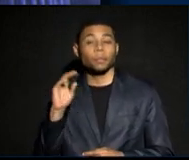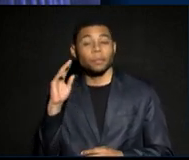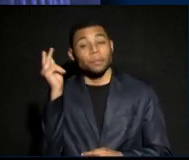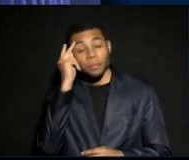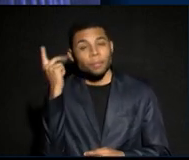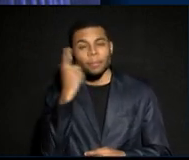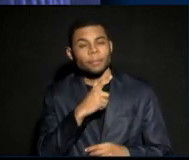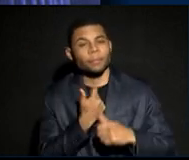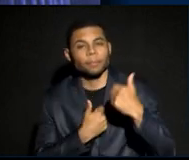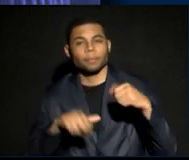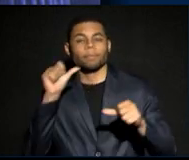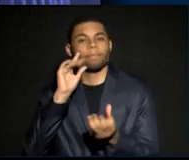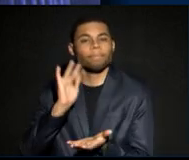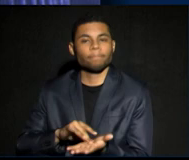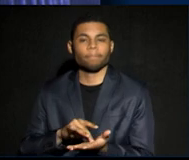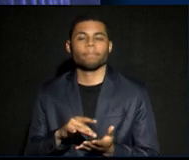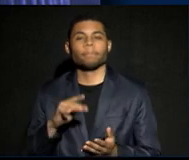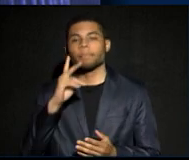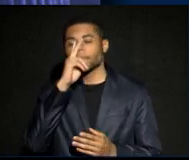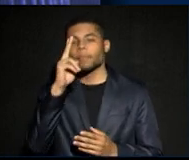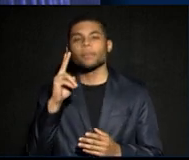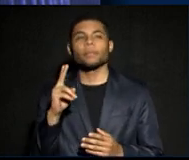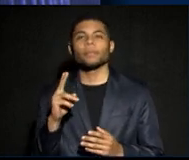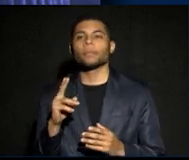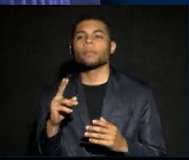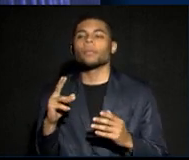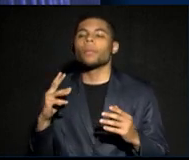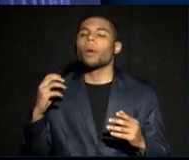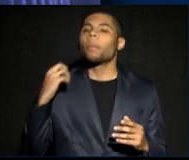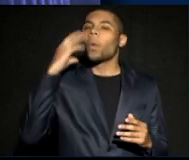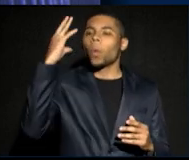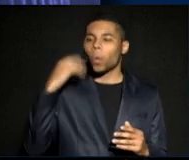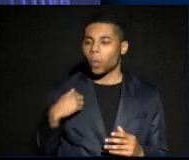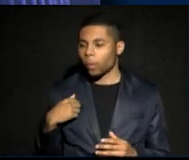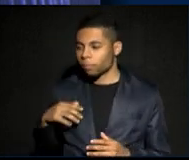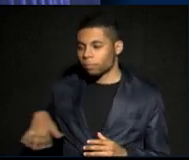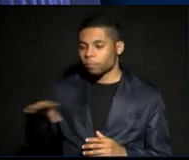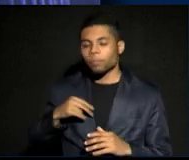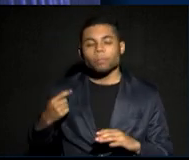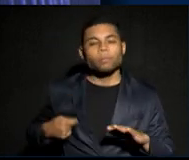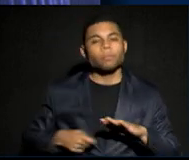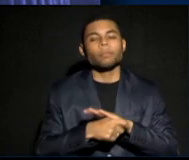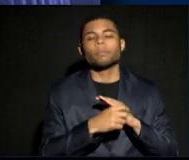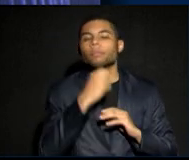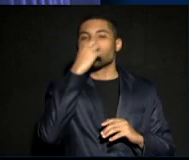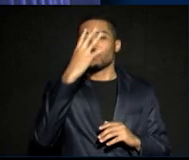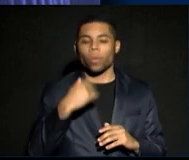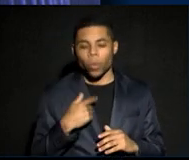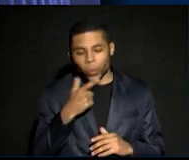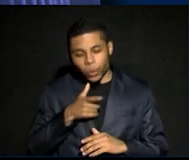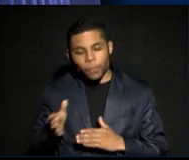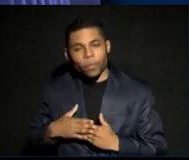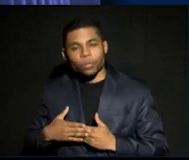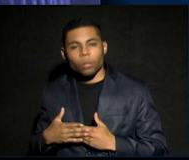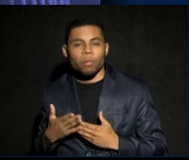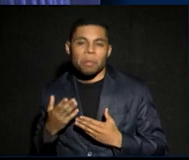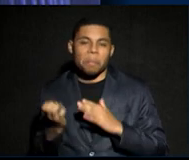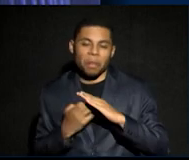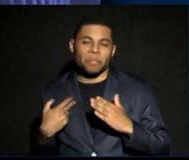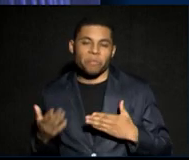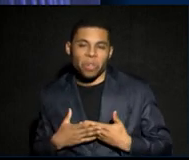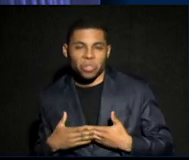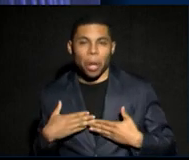Paulo pode se transformar efetivamente num paraíso para o investidor Abrir empresas fechar empresas pagarem